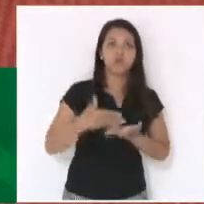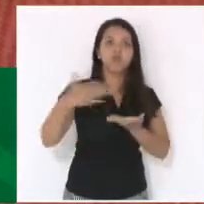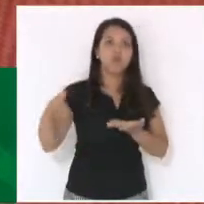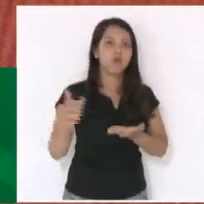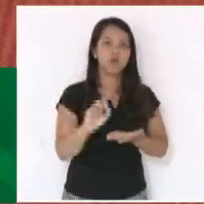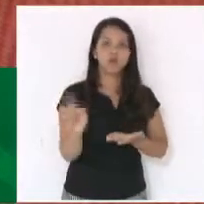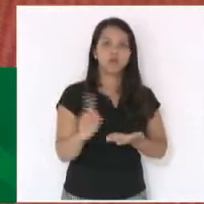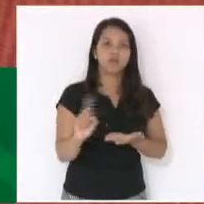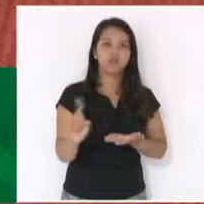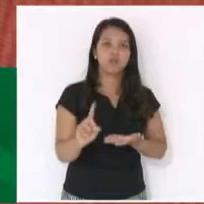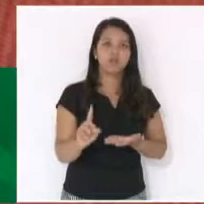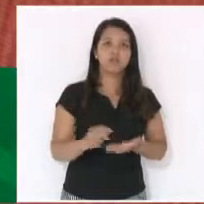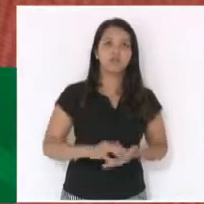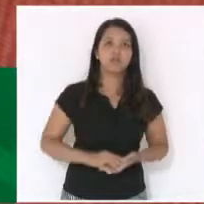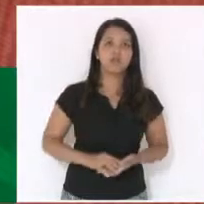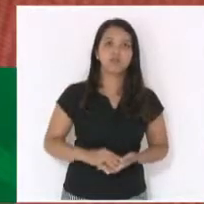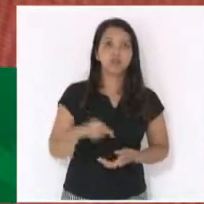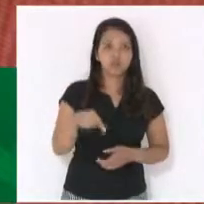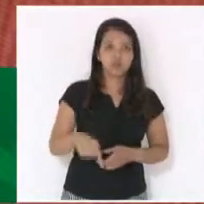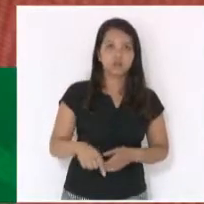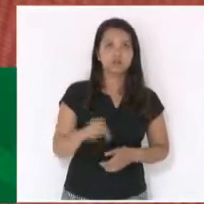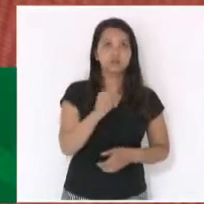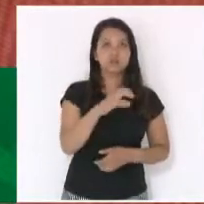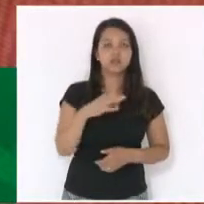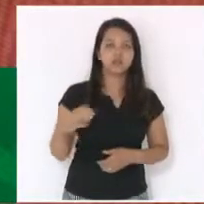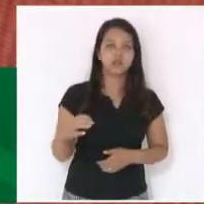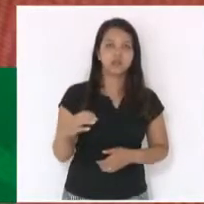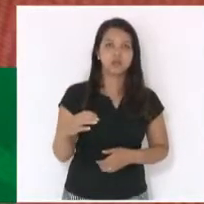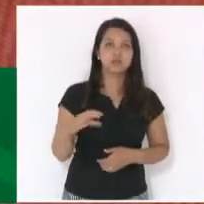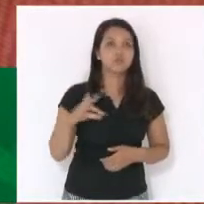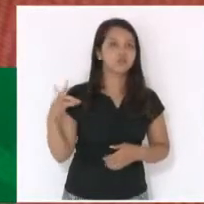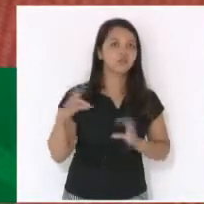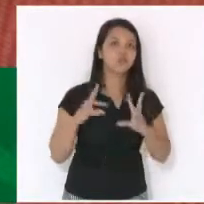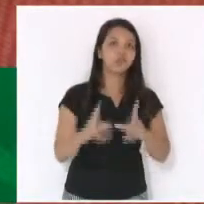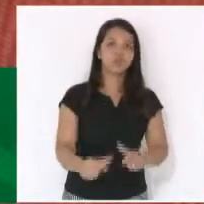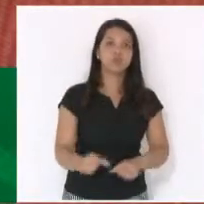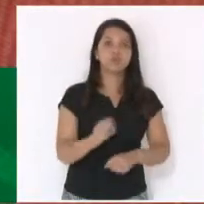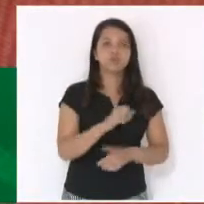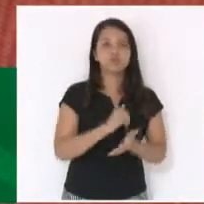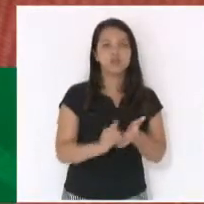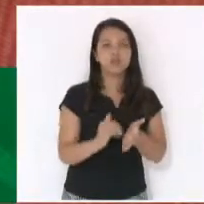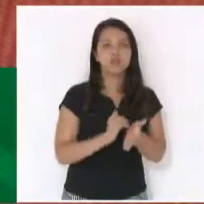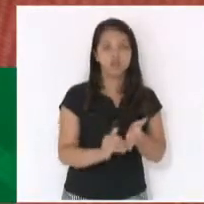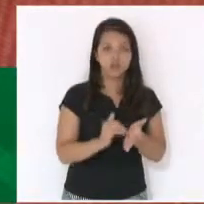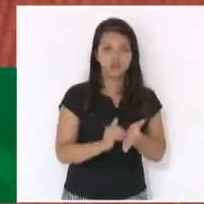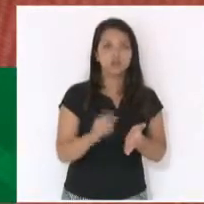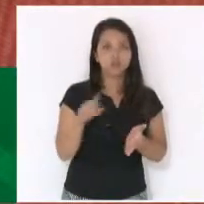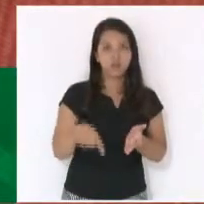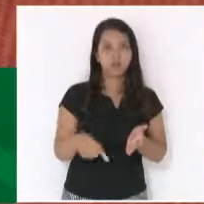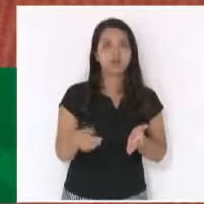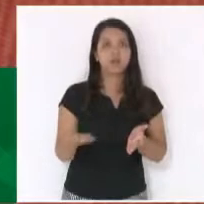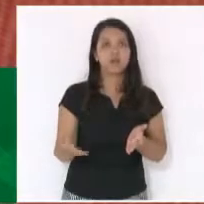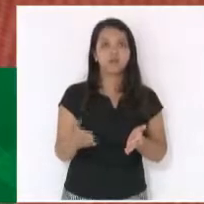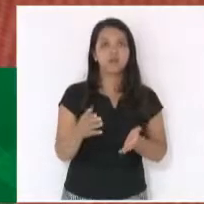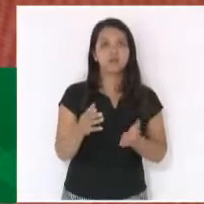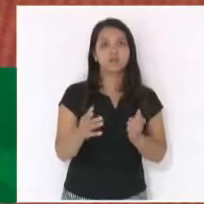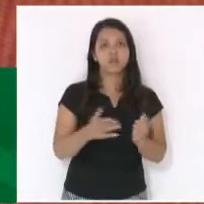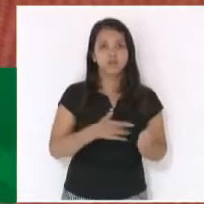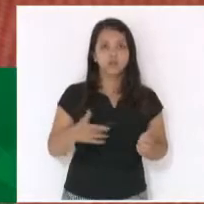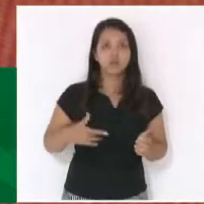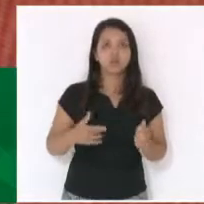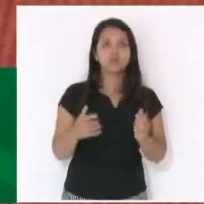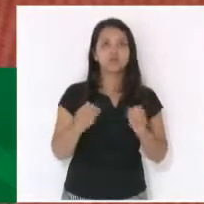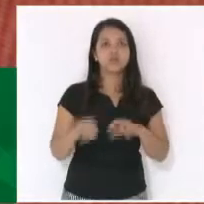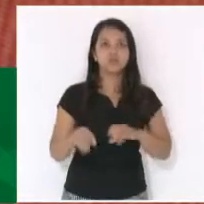governo então em Santa Catarina todas as secretarias são assim são da Saúde da educação e da infraestrutura